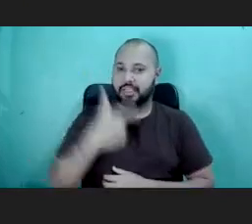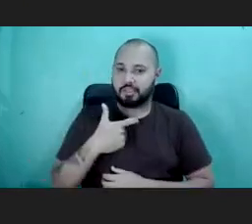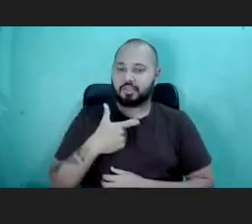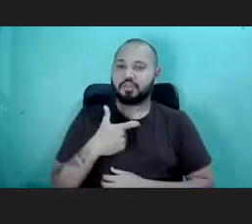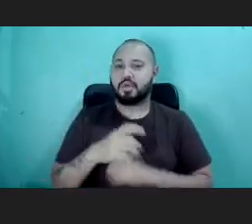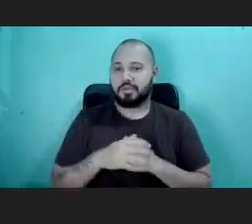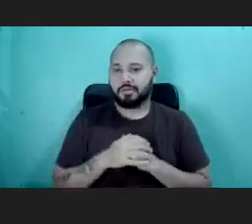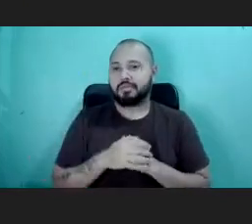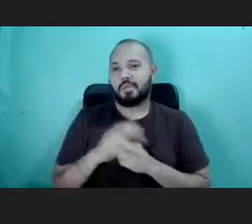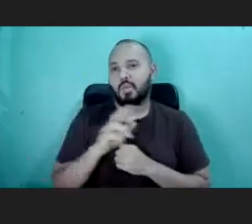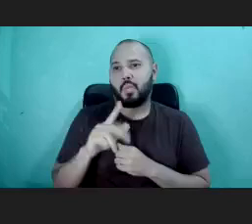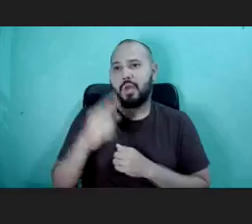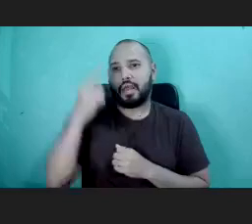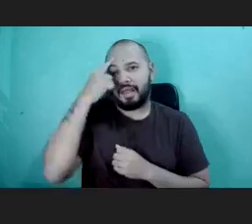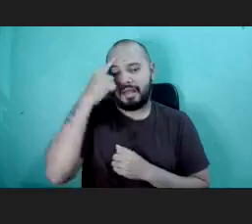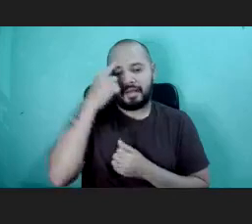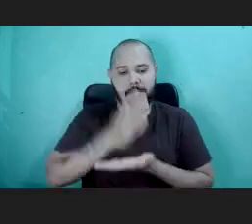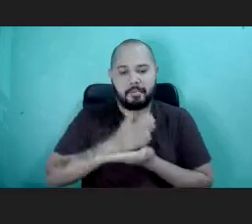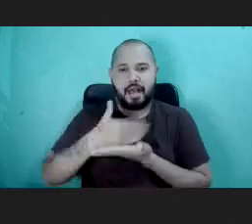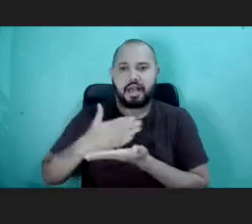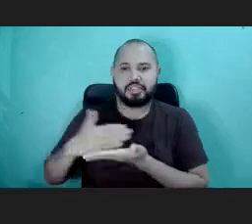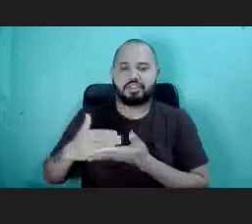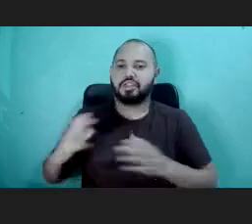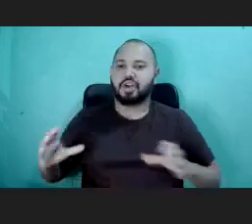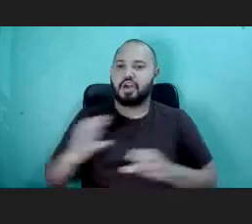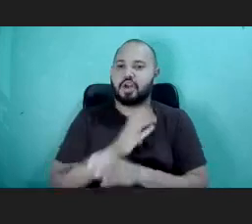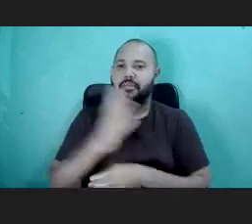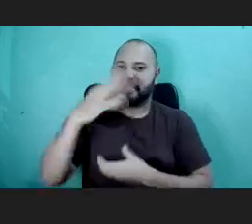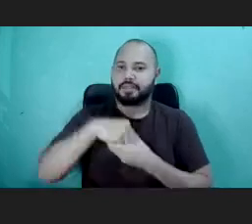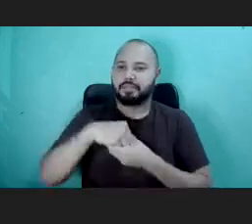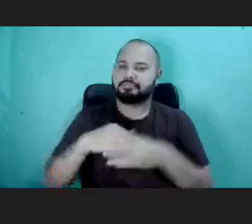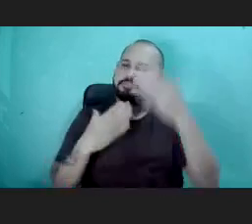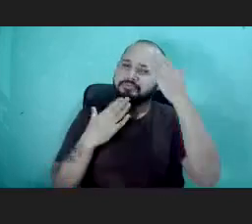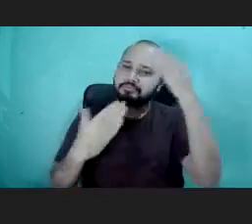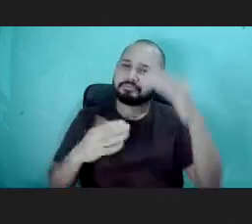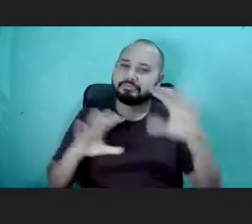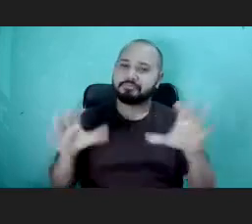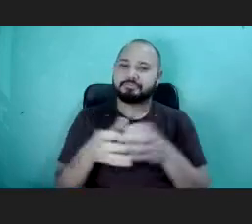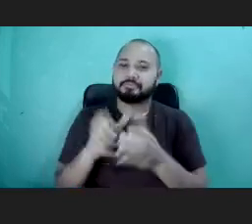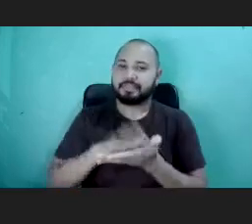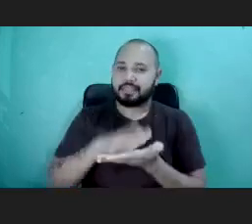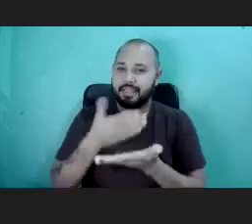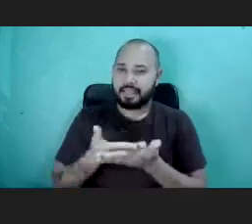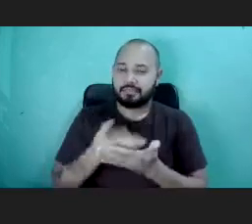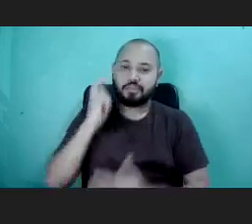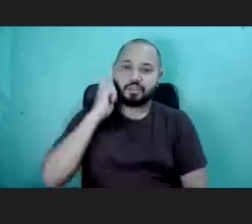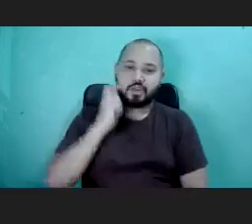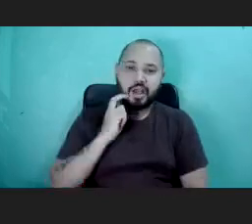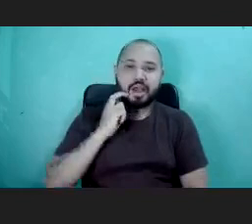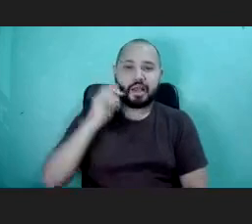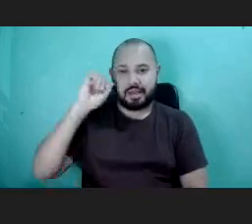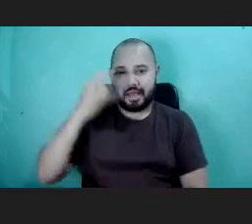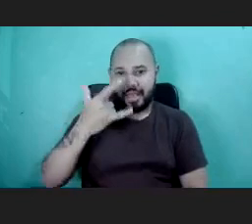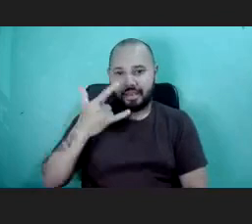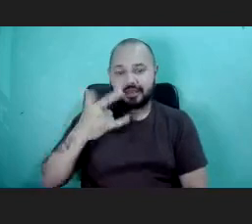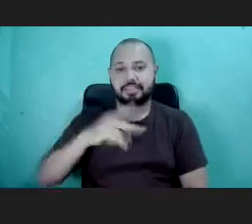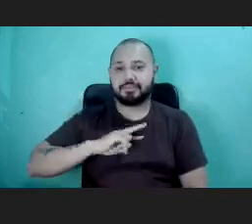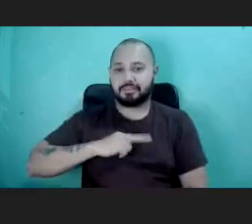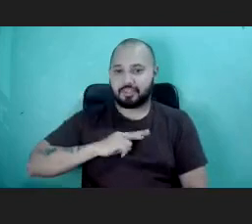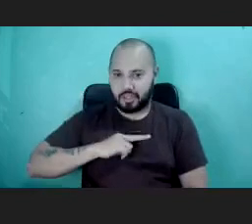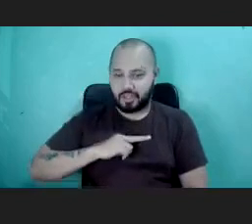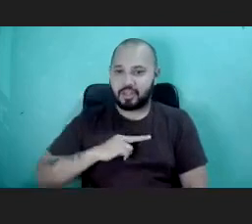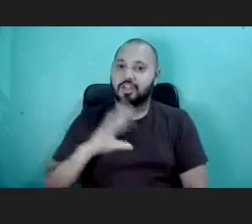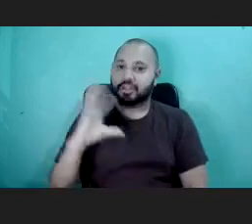e não somente em partes. Muitíssimo obrigado, equipe de intérpretes, Joab, Laís e Vitória, todo mundo